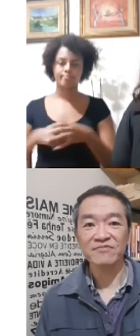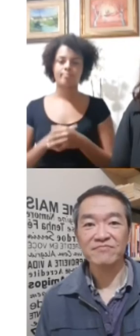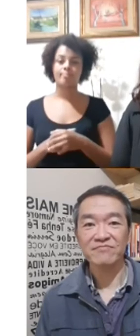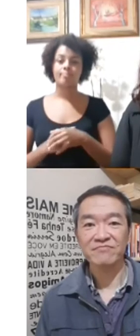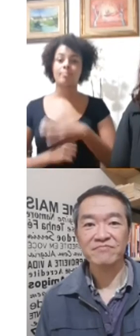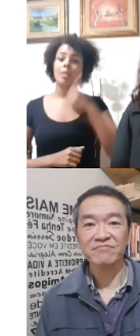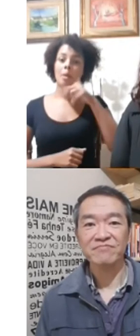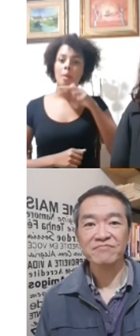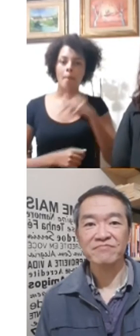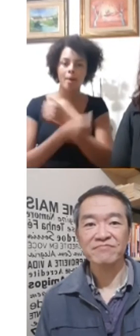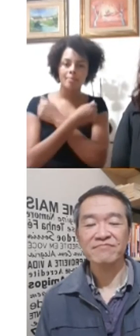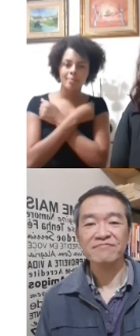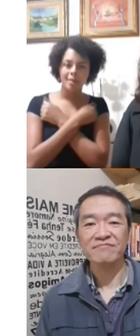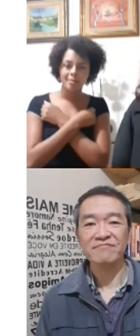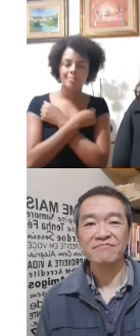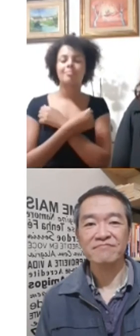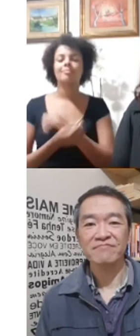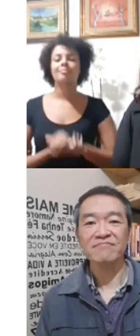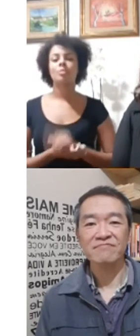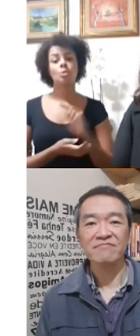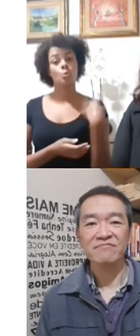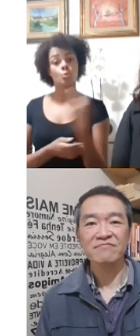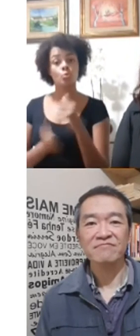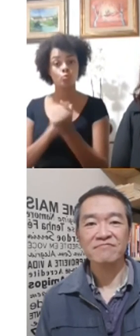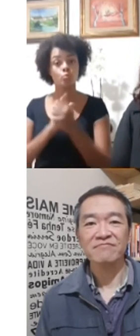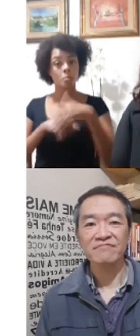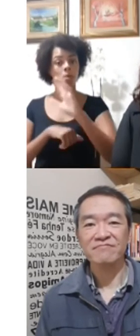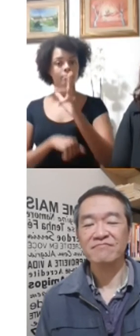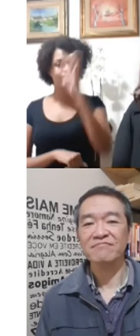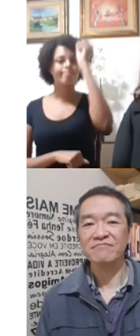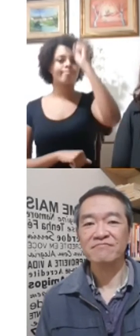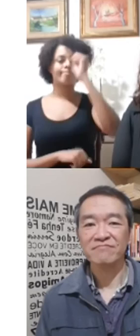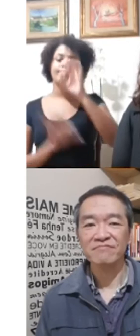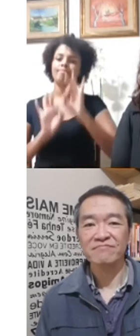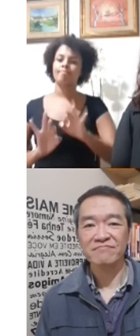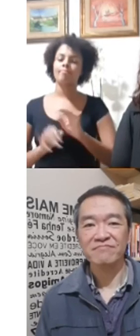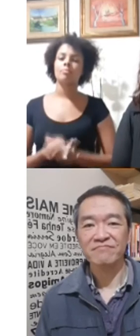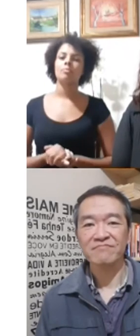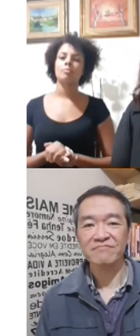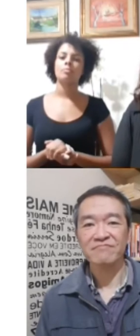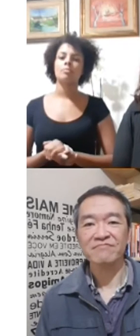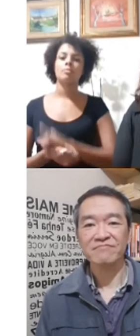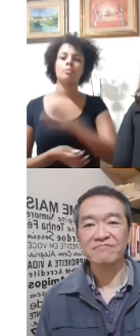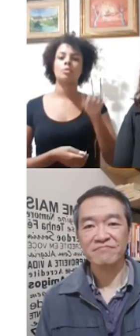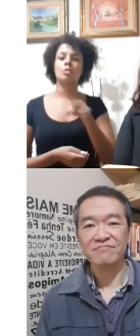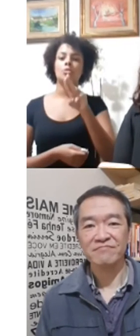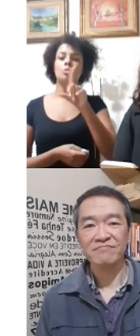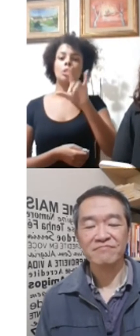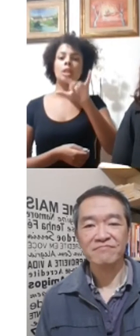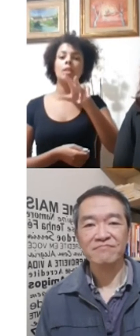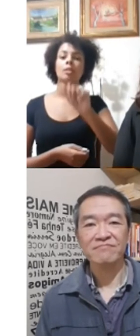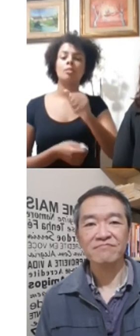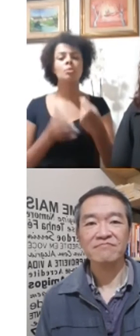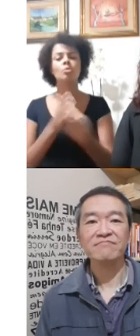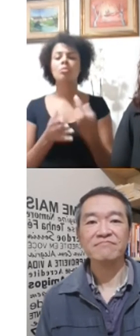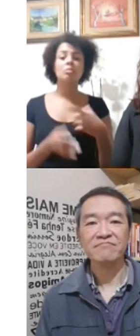também sim. mandando um abraço aqui, dizendo que juntos somos mais fortes, com certeza. A Juliana Bávaro perguntando as